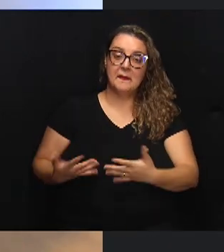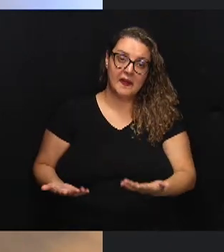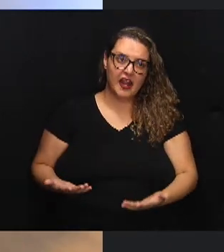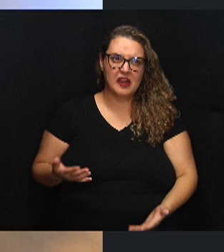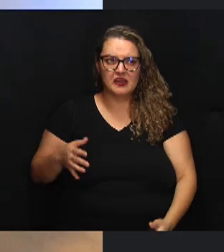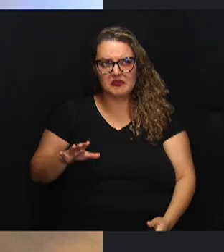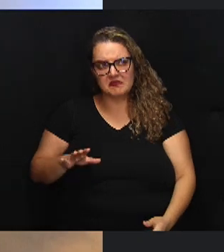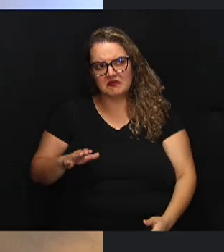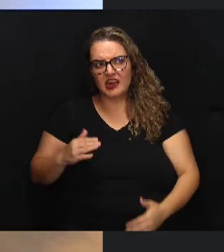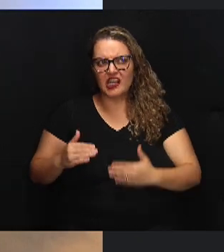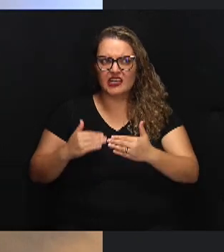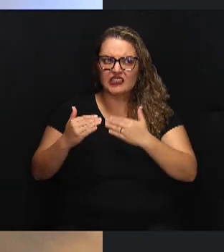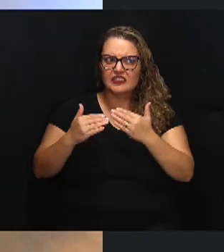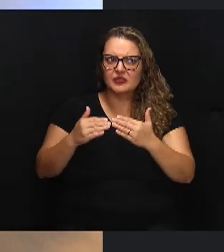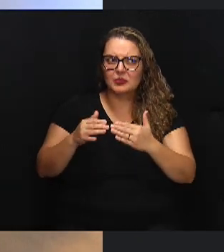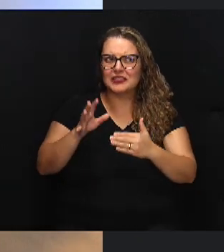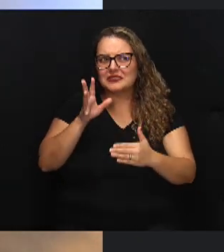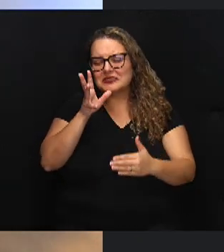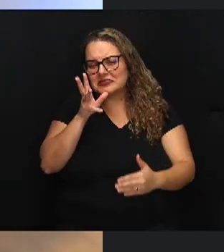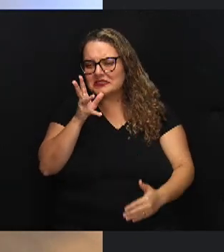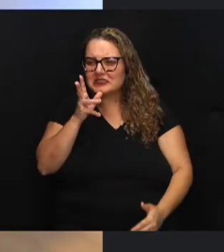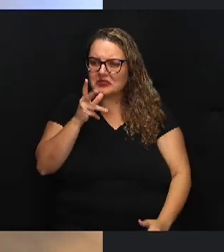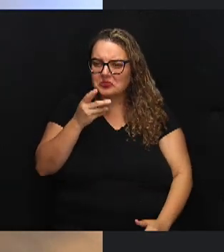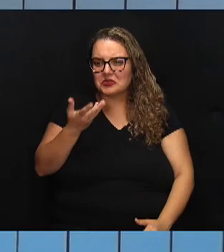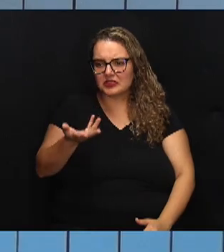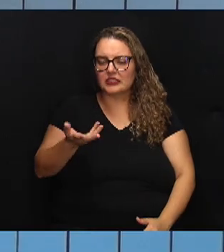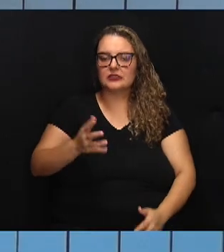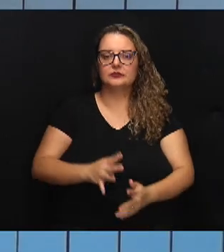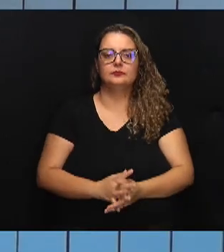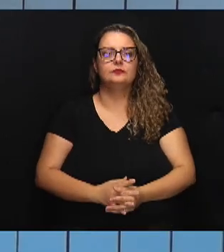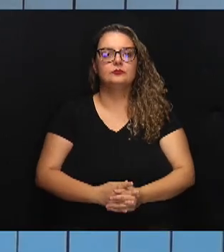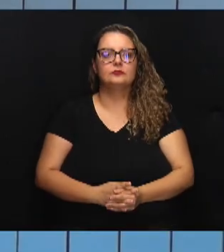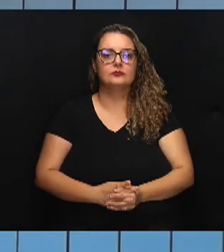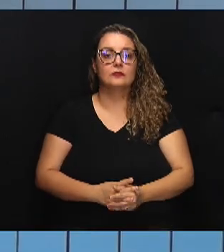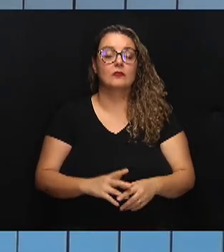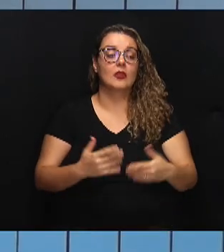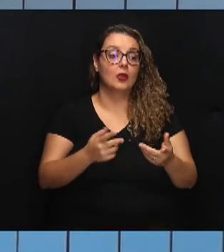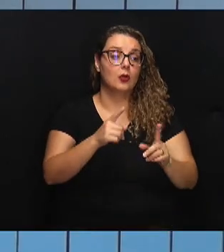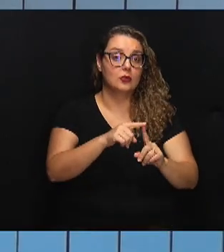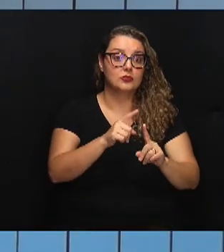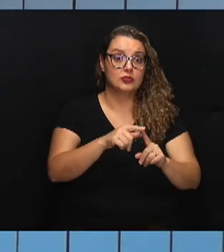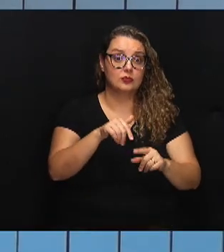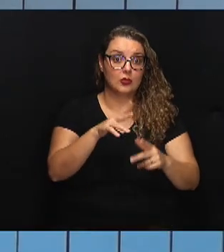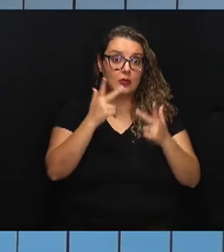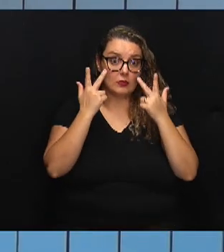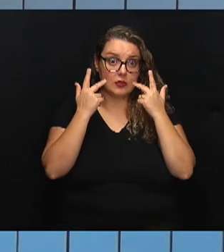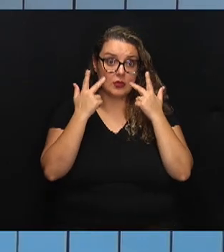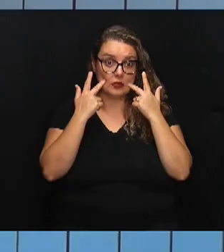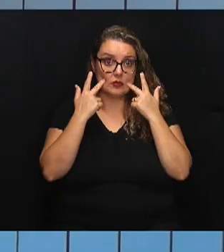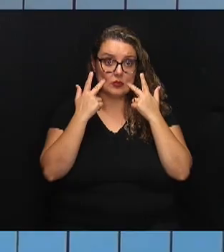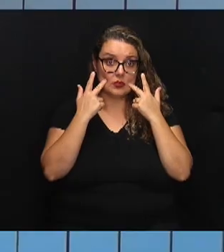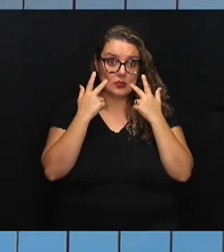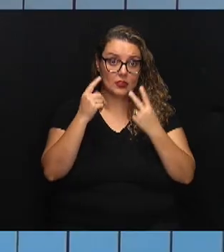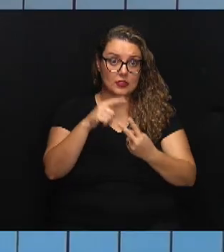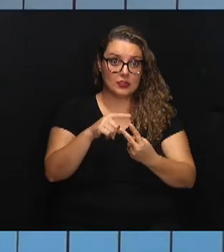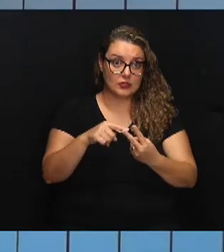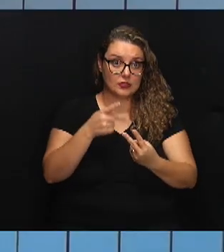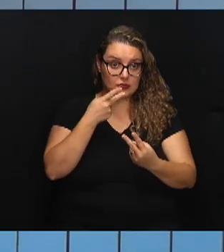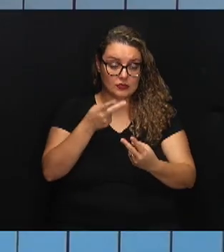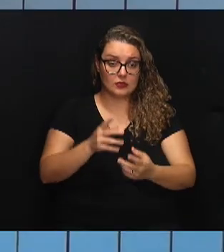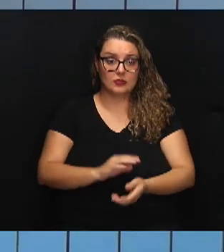de evolução mais lenta. E doutora, qual que é o tipo mais comum entre esses que você